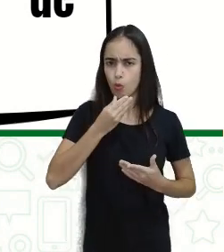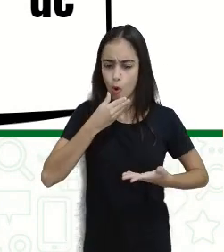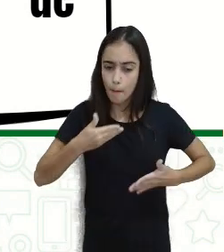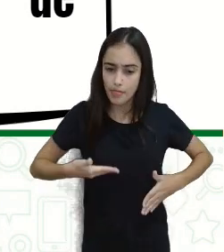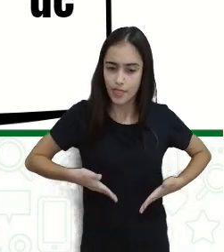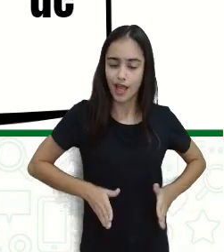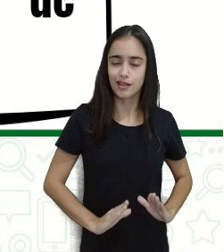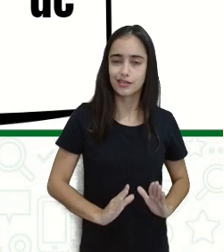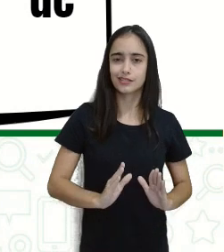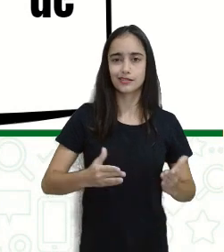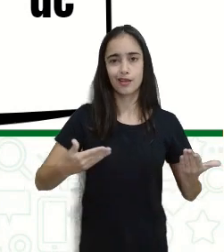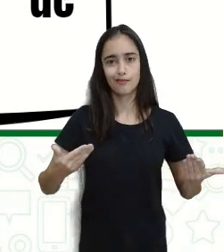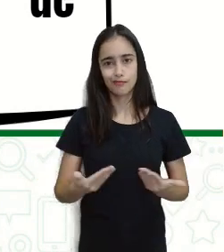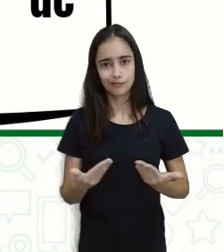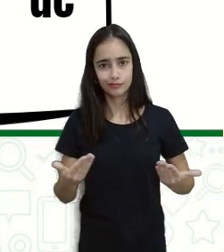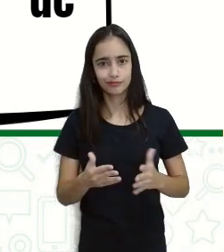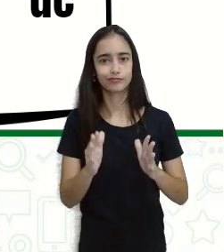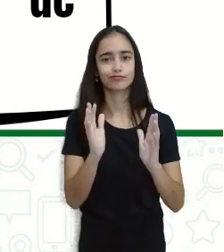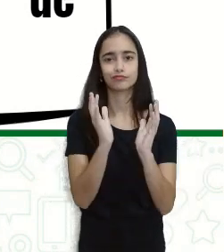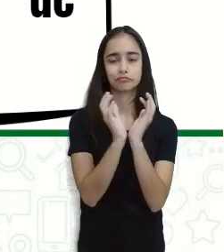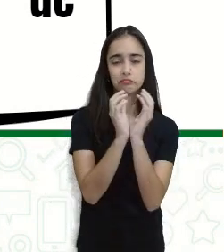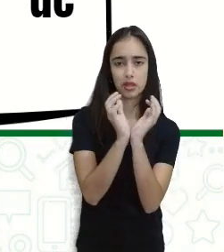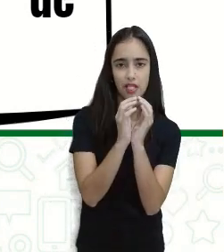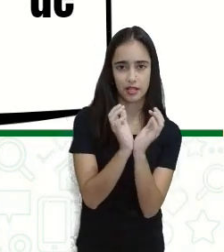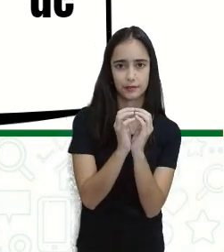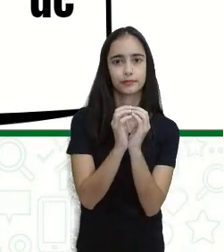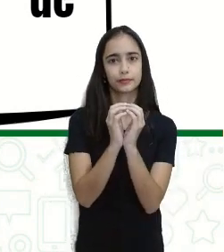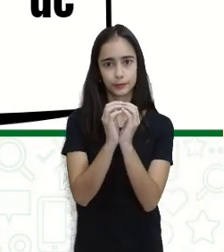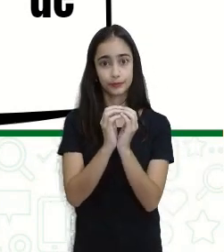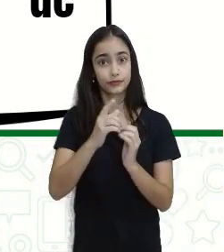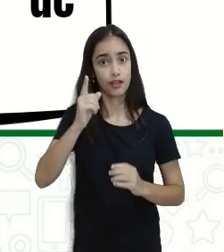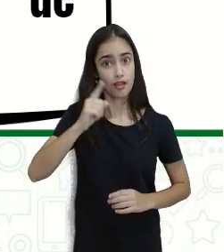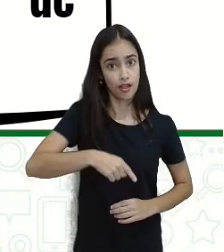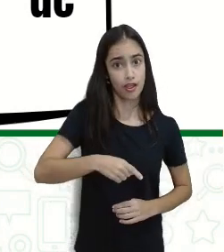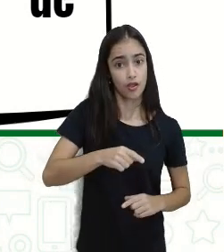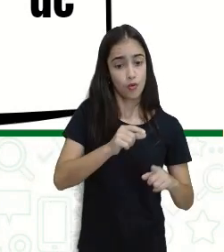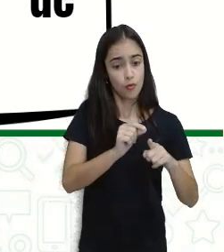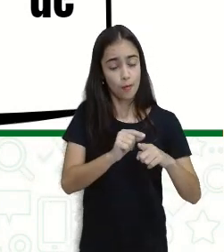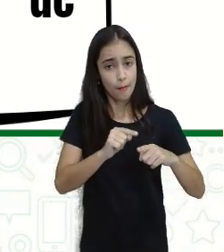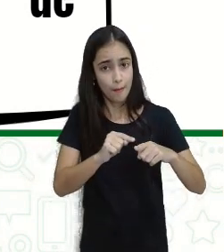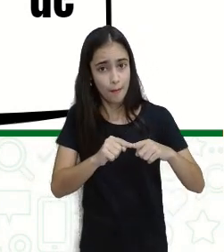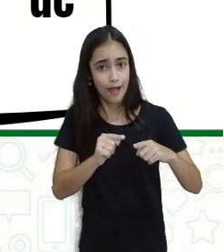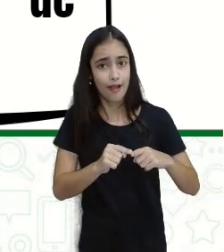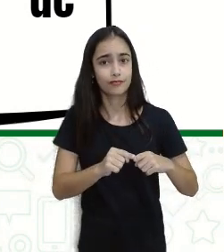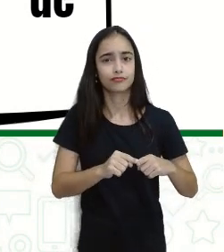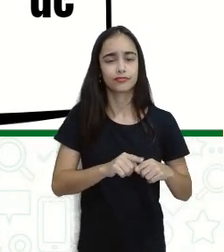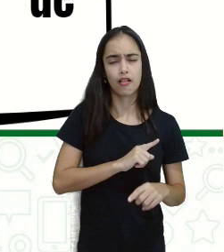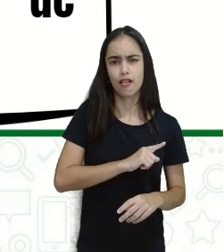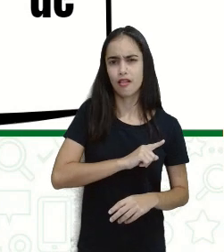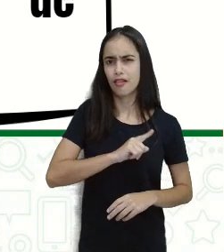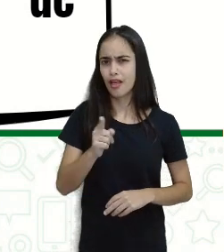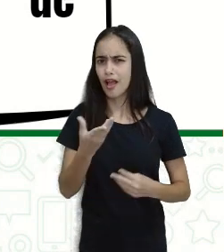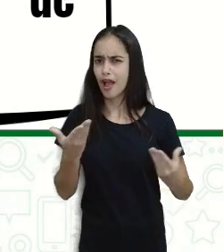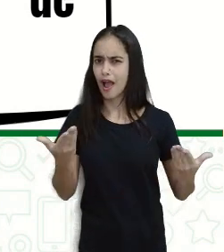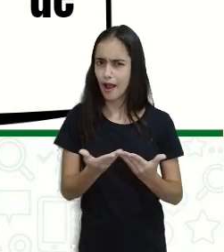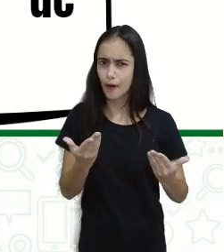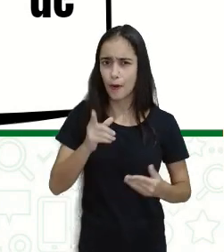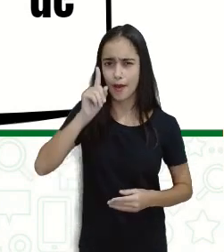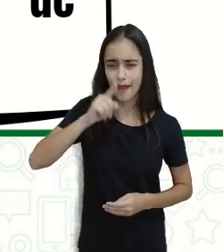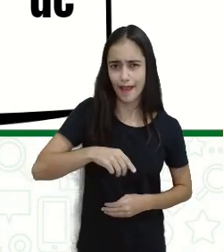município de União dos Palmares. Município esse que fica no estado de Alagoas.